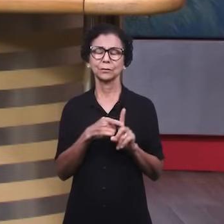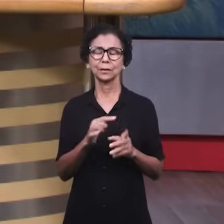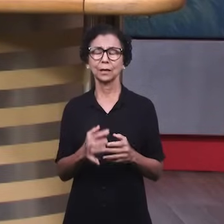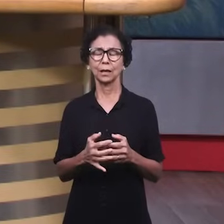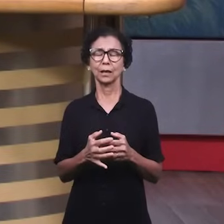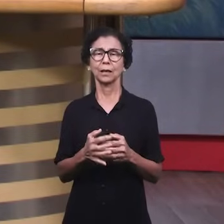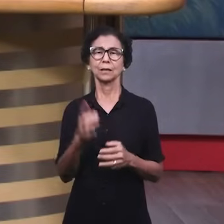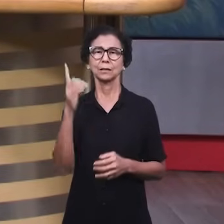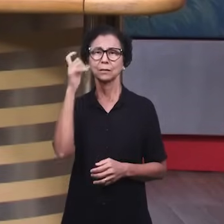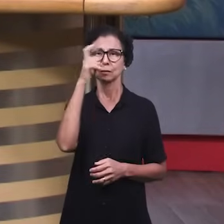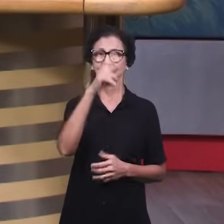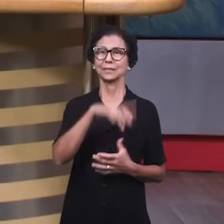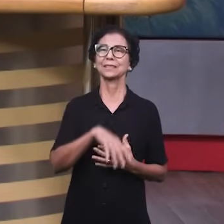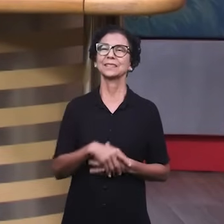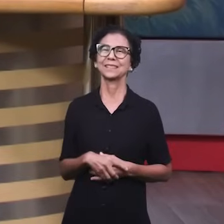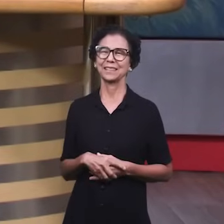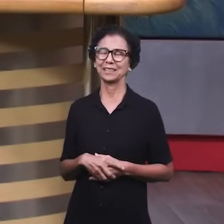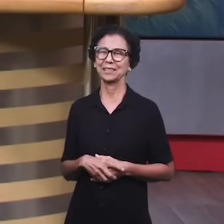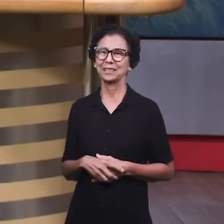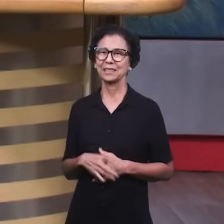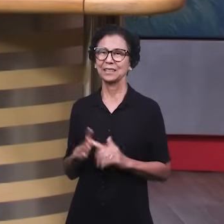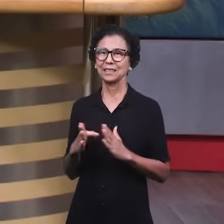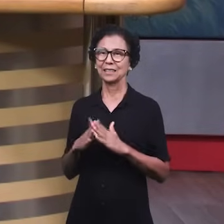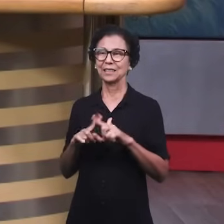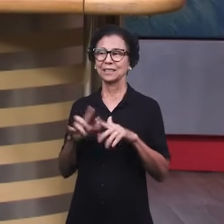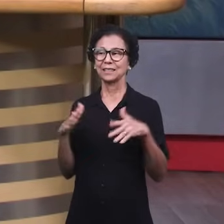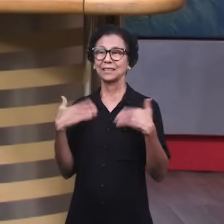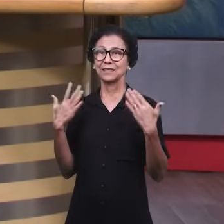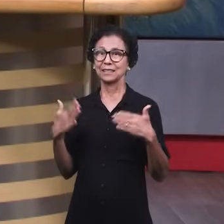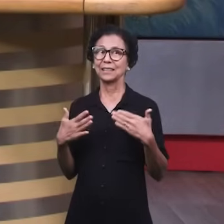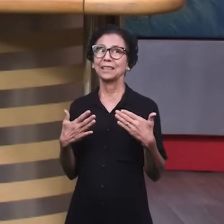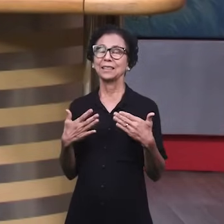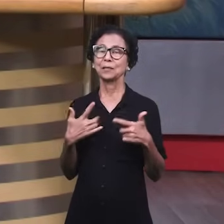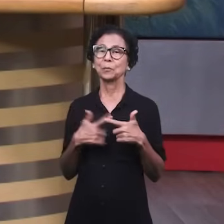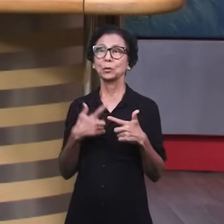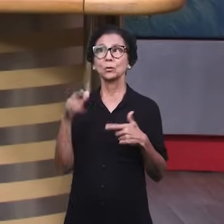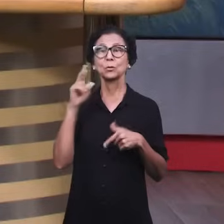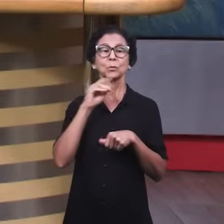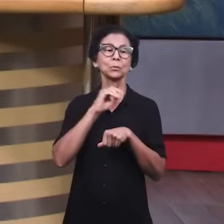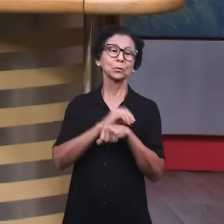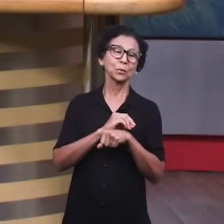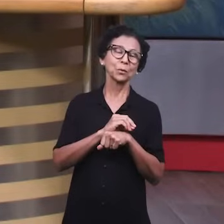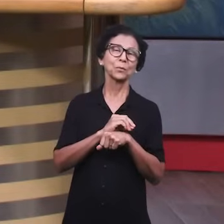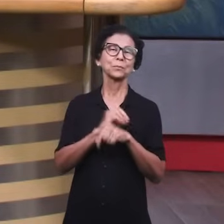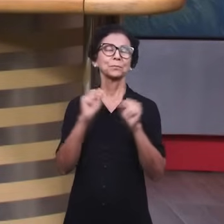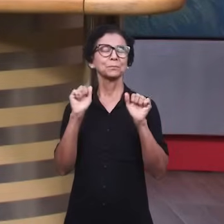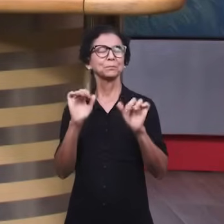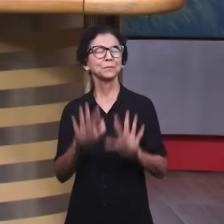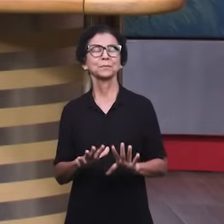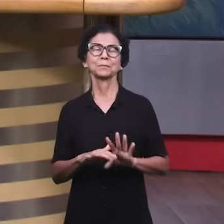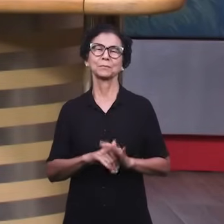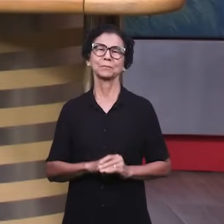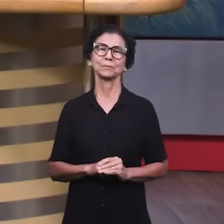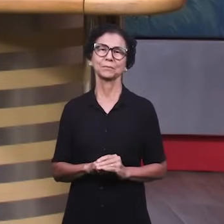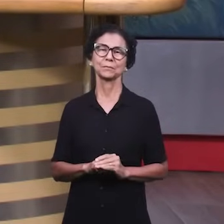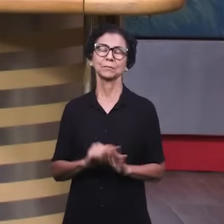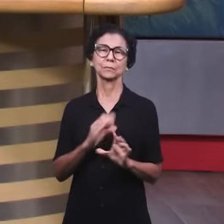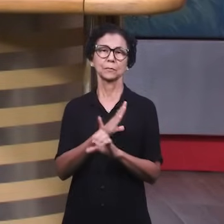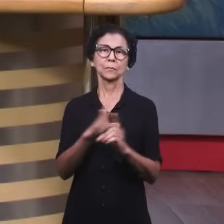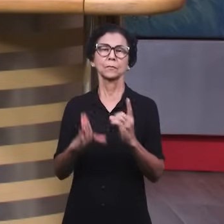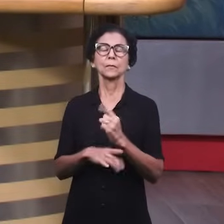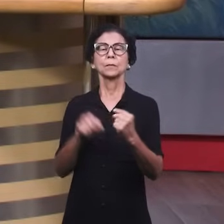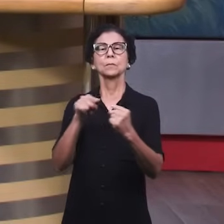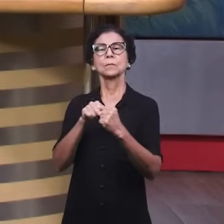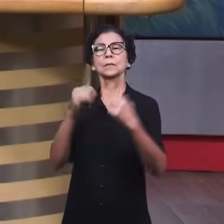mais difícil mas a alegria da igreja é saber que o senhor cuidou o senhor operou então todo o culto o objetivo do culto é esse